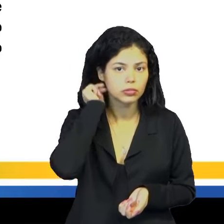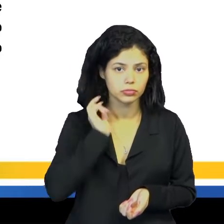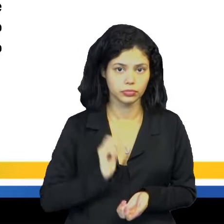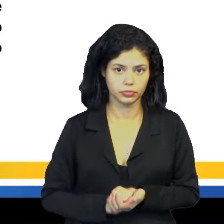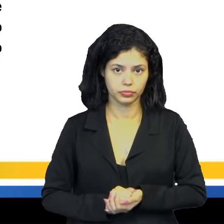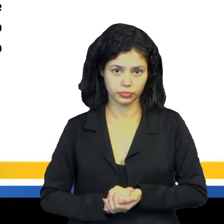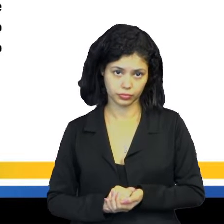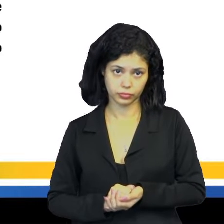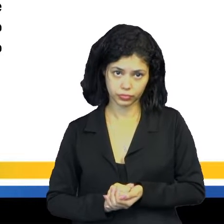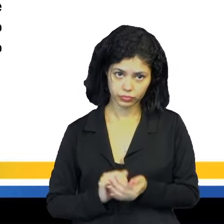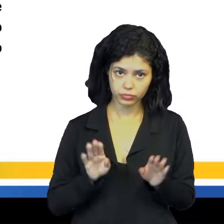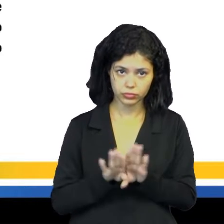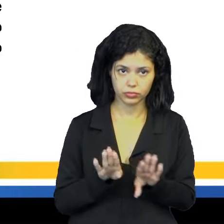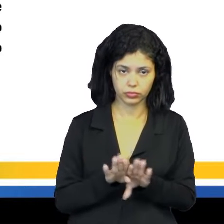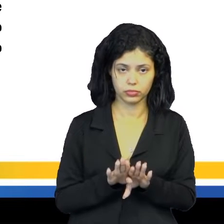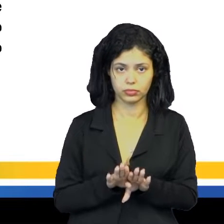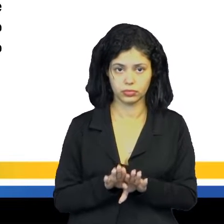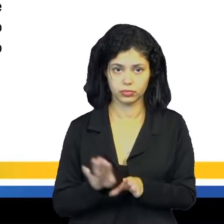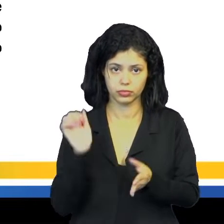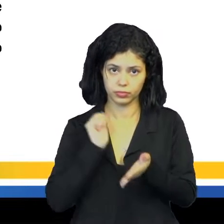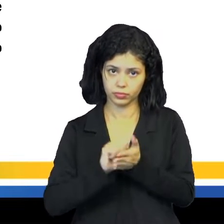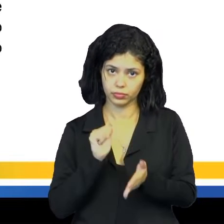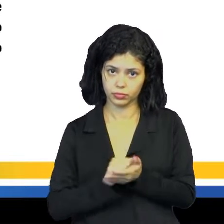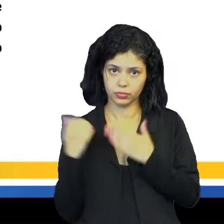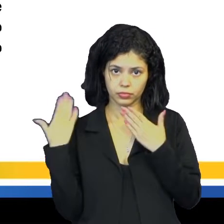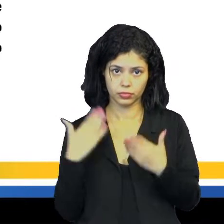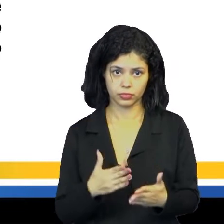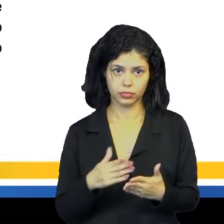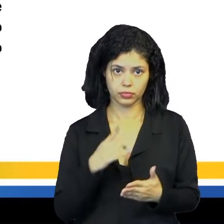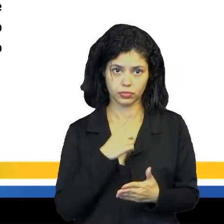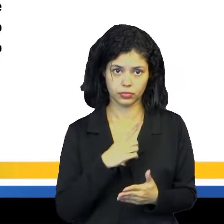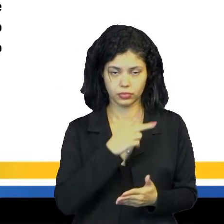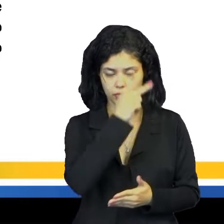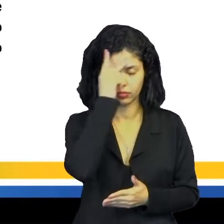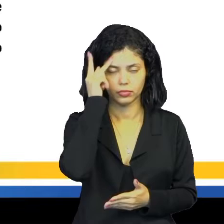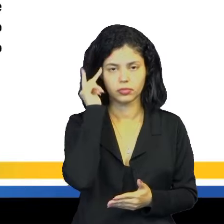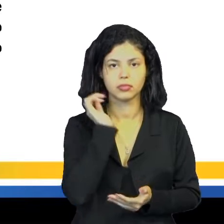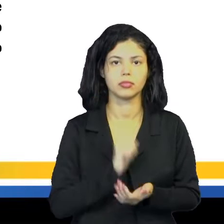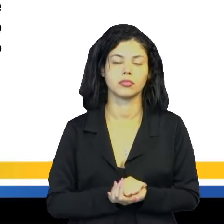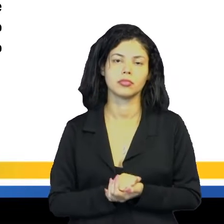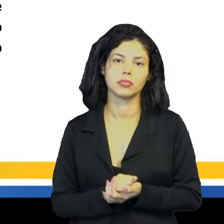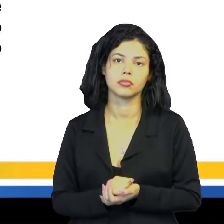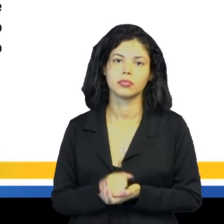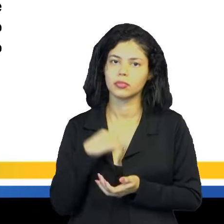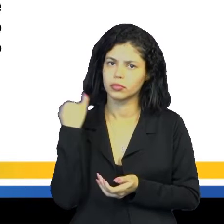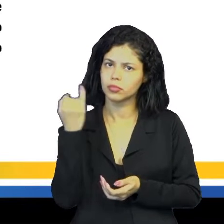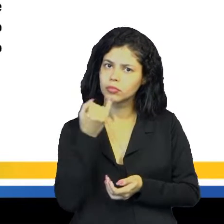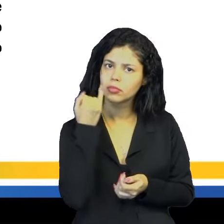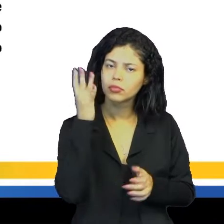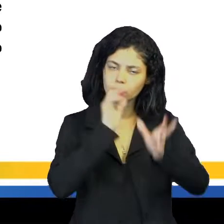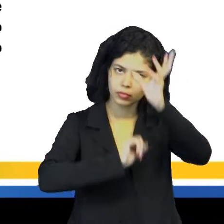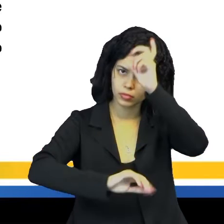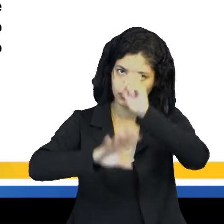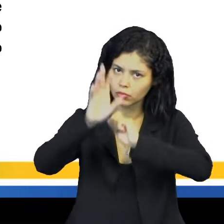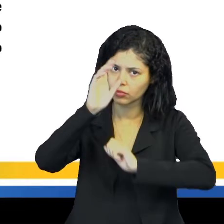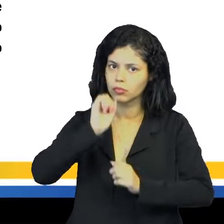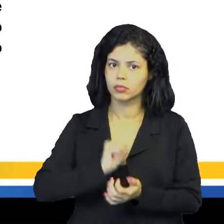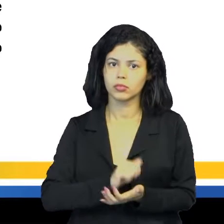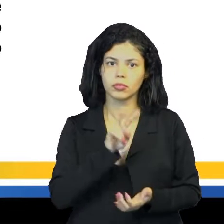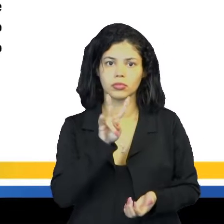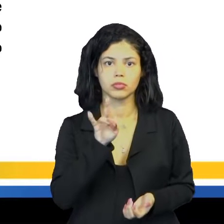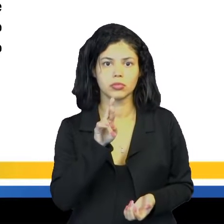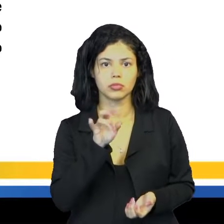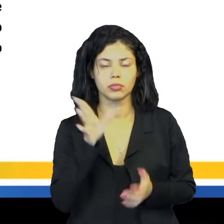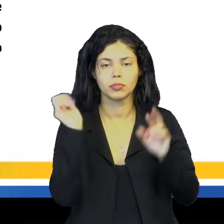Diderot escreveu que o seu objetivo era tornar as pessoas mais instruídas, tornando-as mais virtuosas